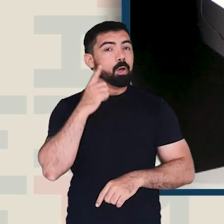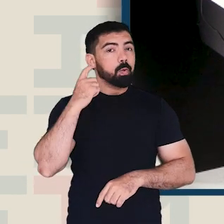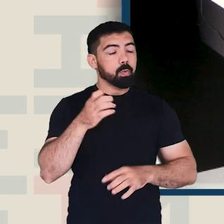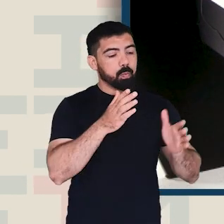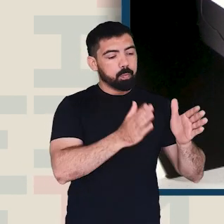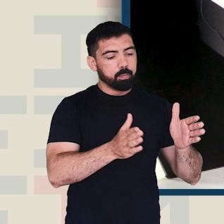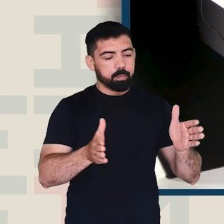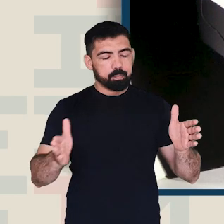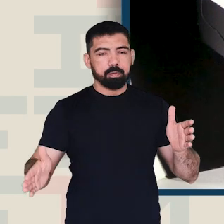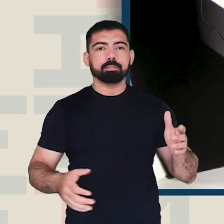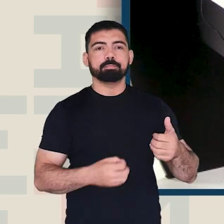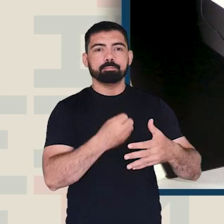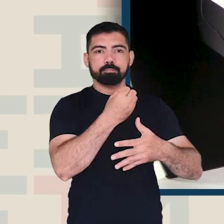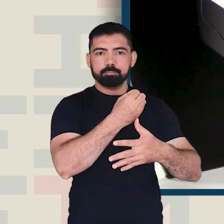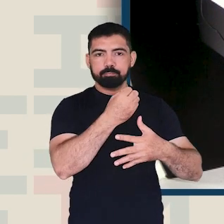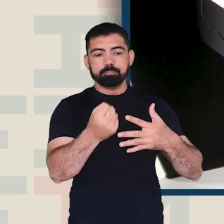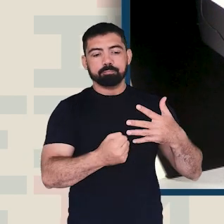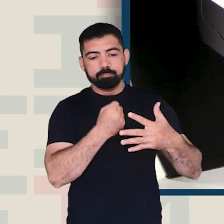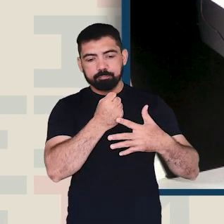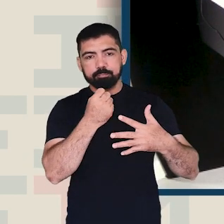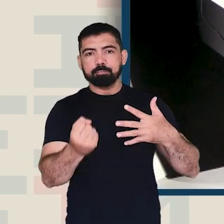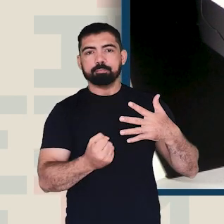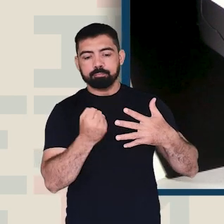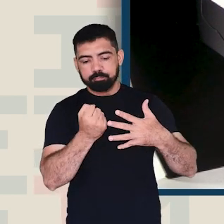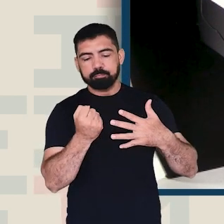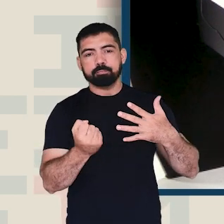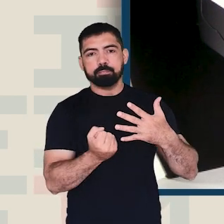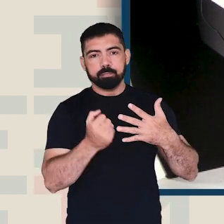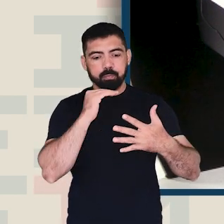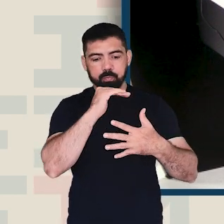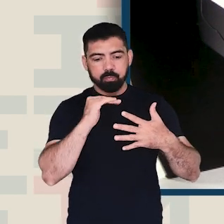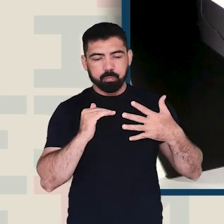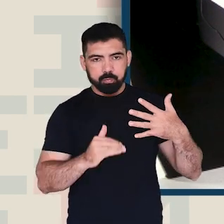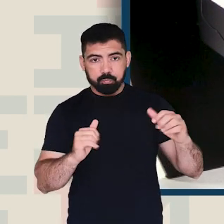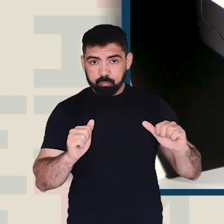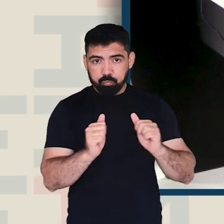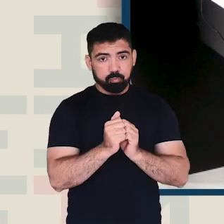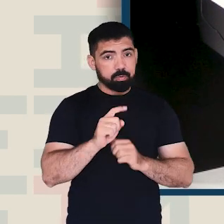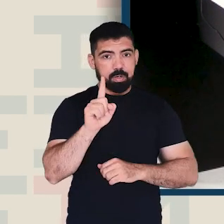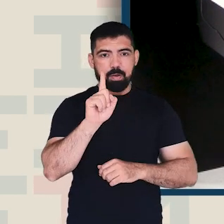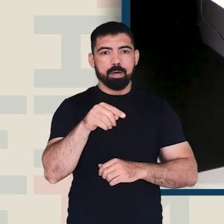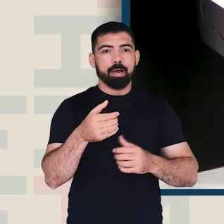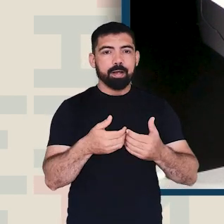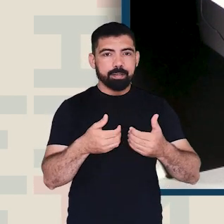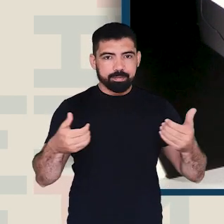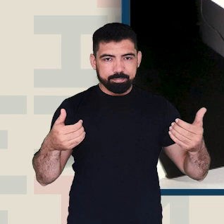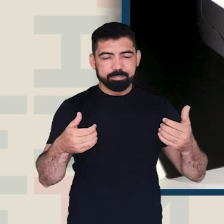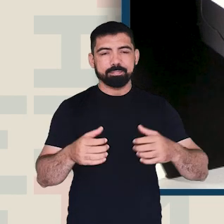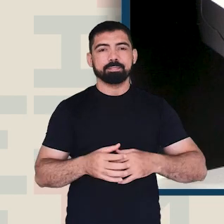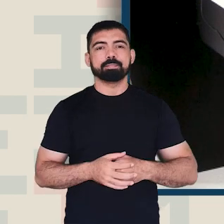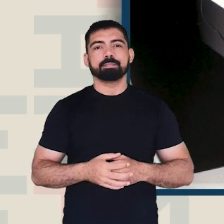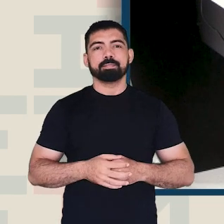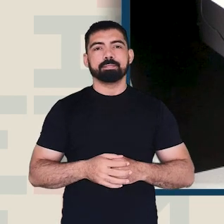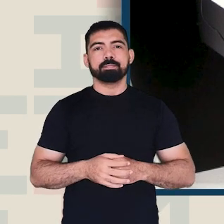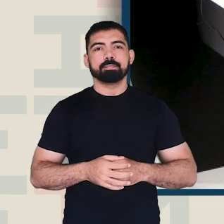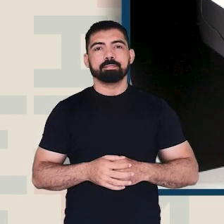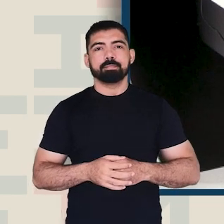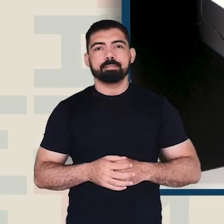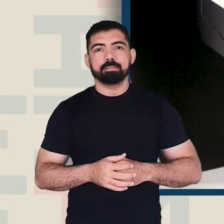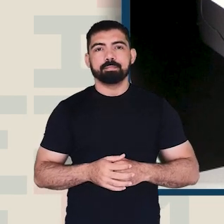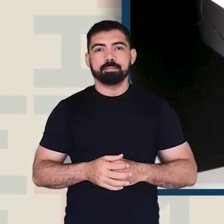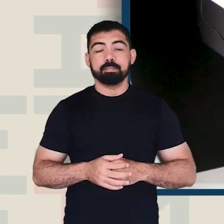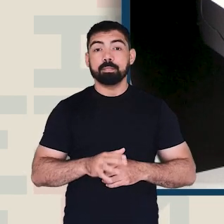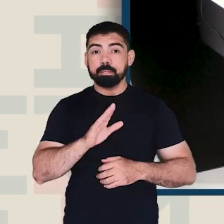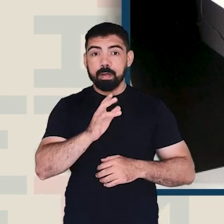sucessivos, ou seja, eu toco uma nota, depois toco outra, depois toco outra. Notas isoladas, não juntas, né? Notas separadas.